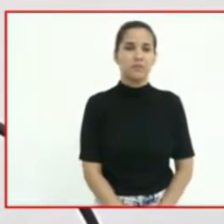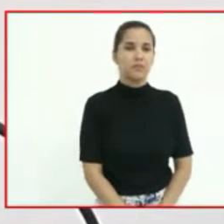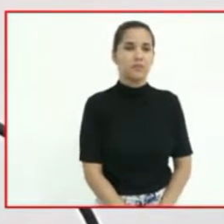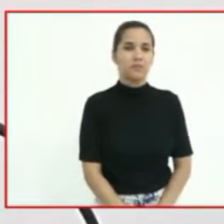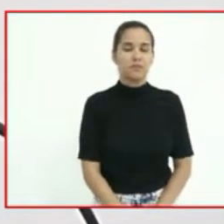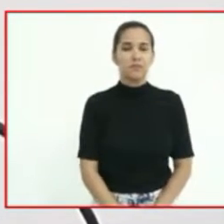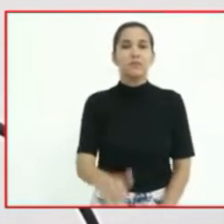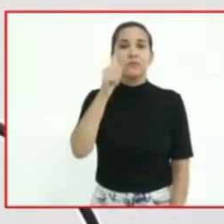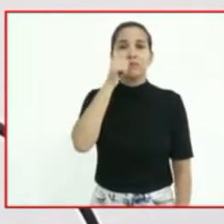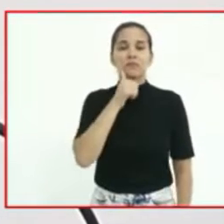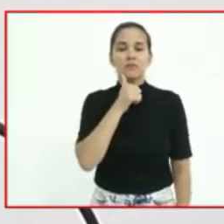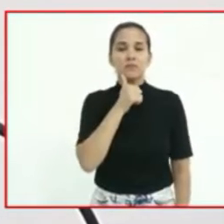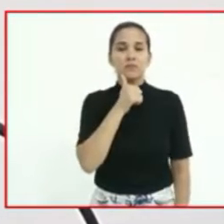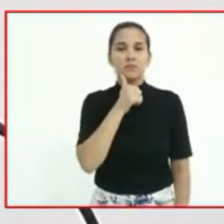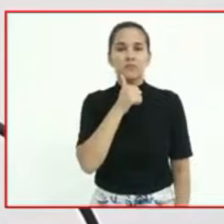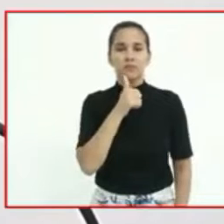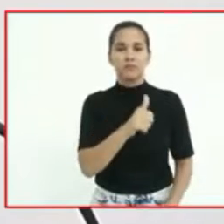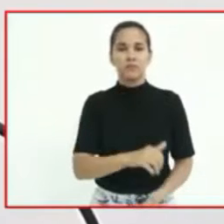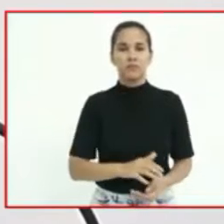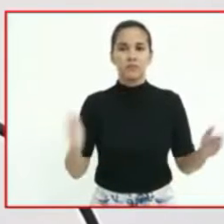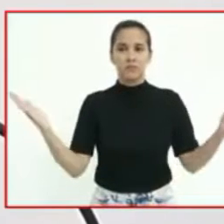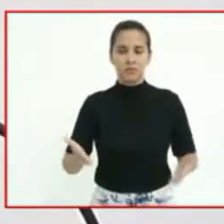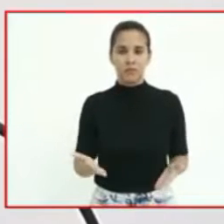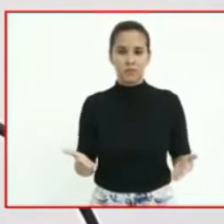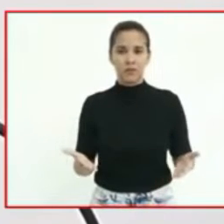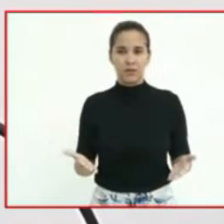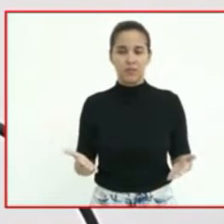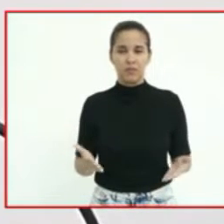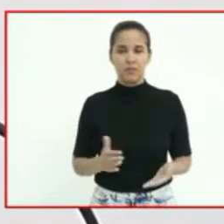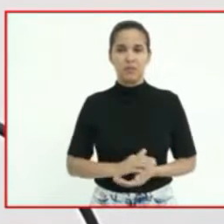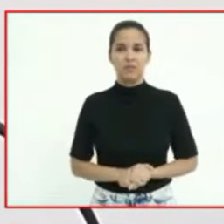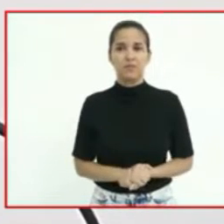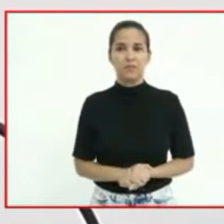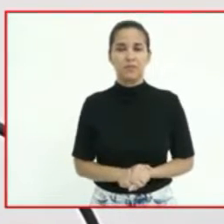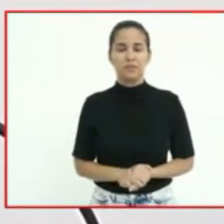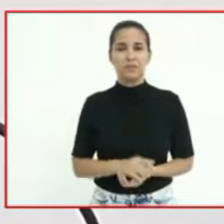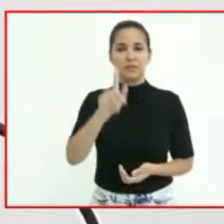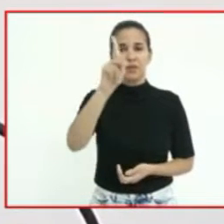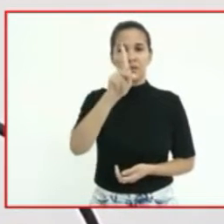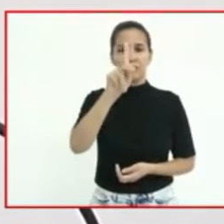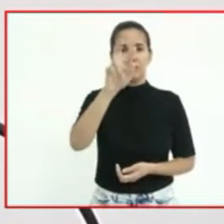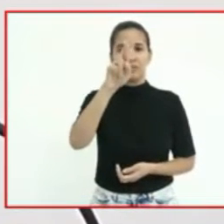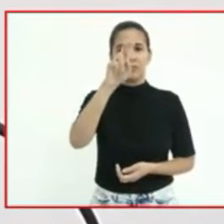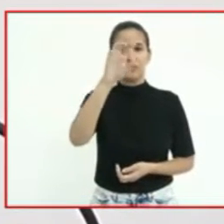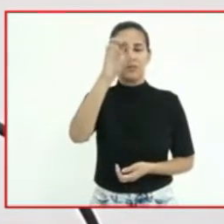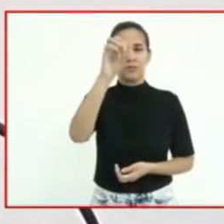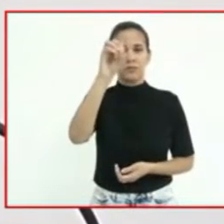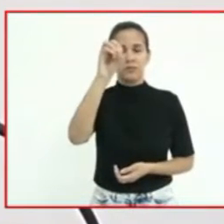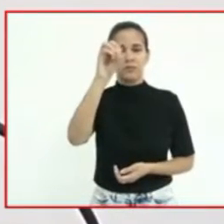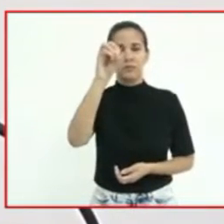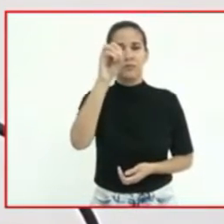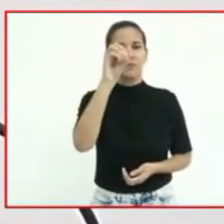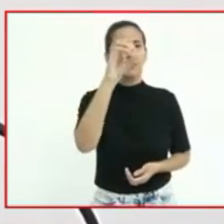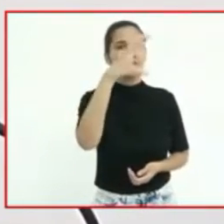Essa mulher, que hoje está na procuradoria do município, eu vejo, o vereador Nivaldo, que ela é mais lisa do que